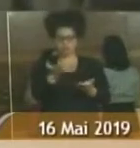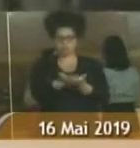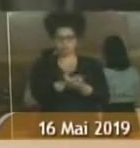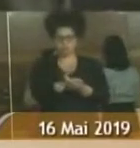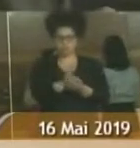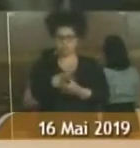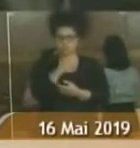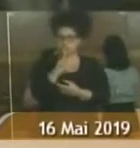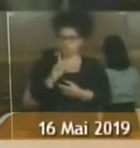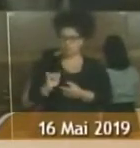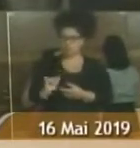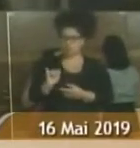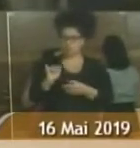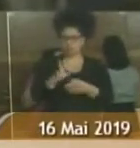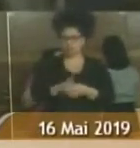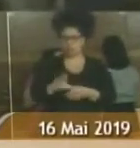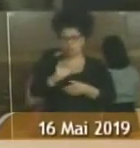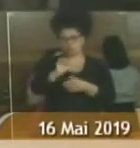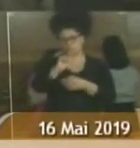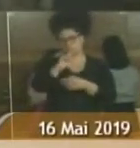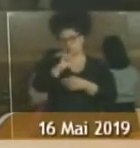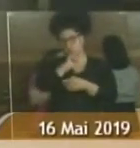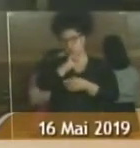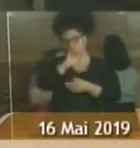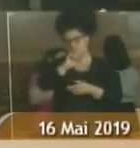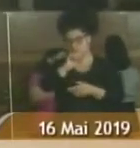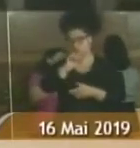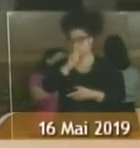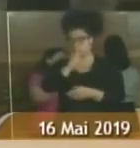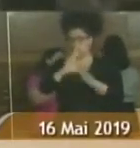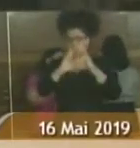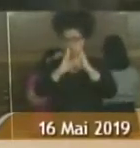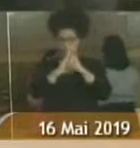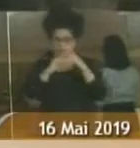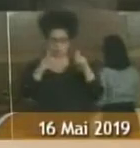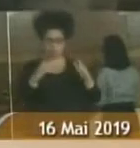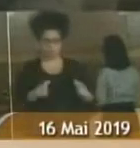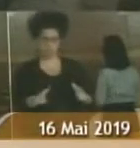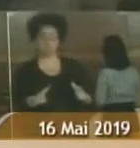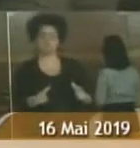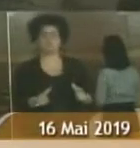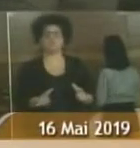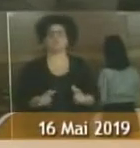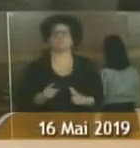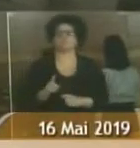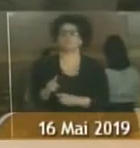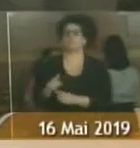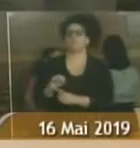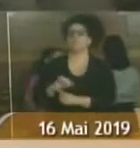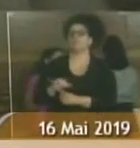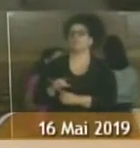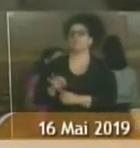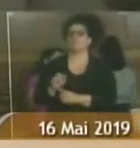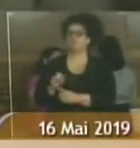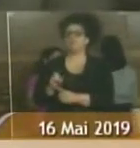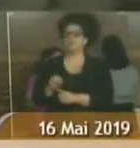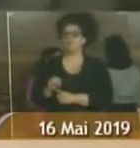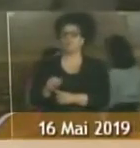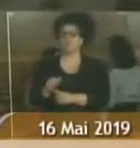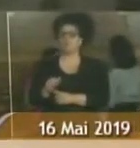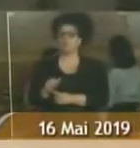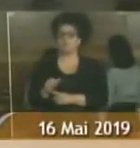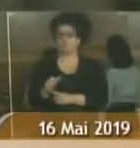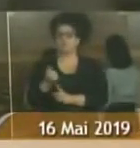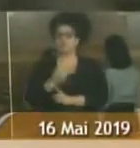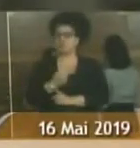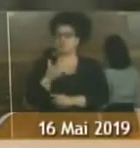04/2019, RGI, referente à ação de uso capião, cujo objeto refere-se ao imóvel situado na rua Projetada 6, Antiga Angra Getulândia, número